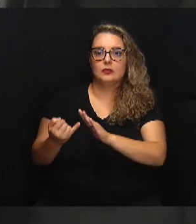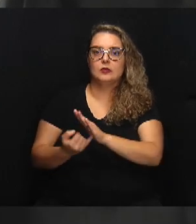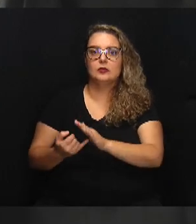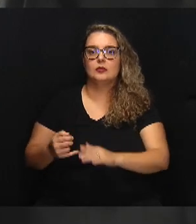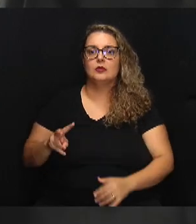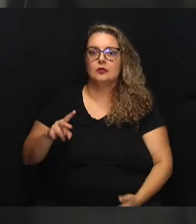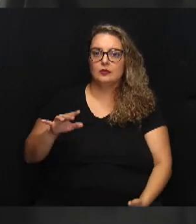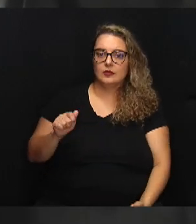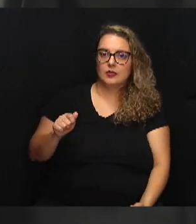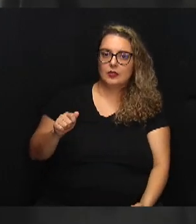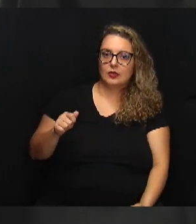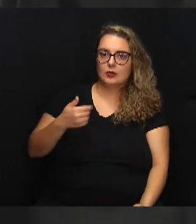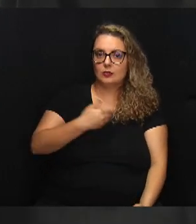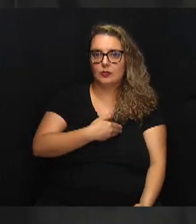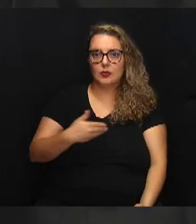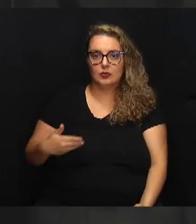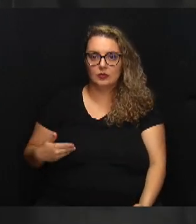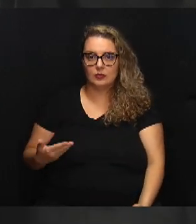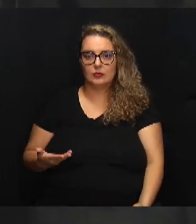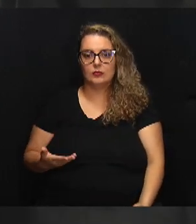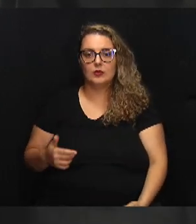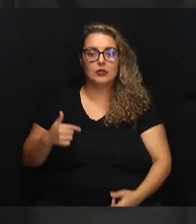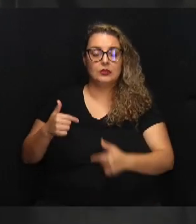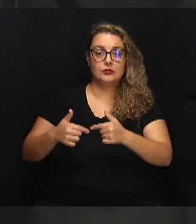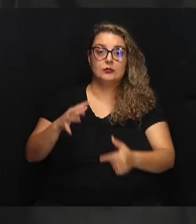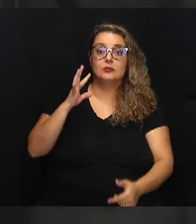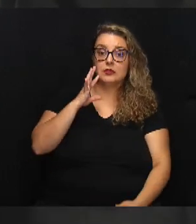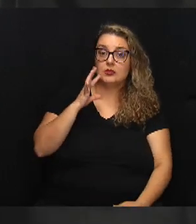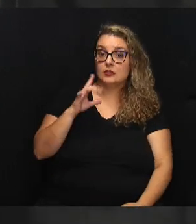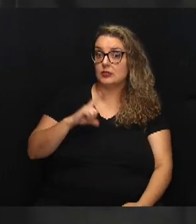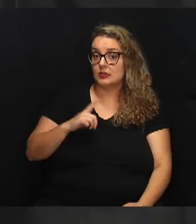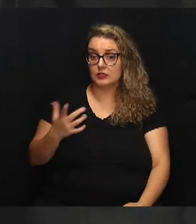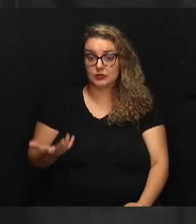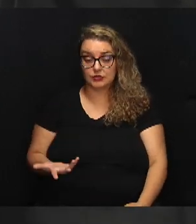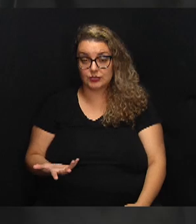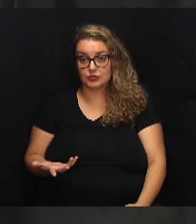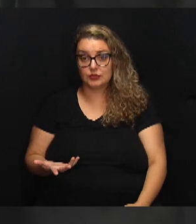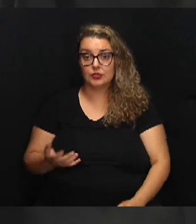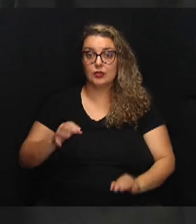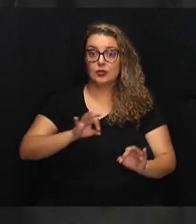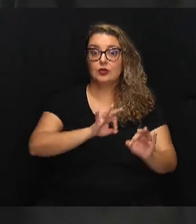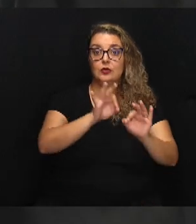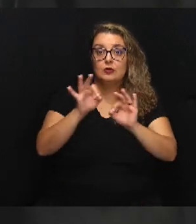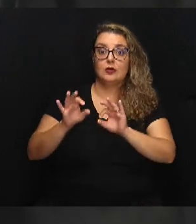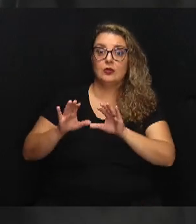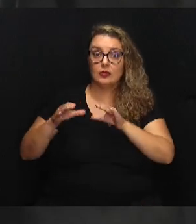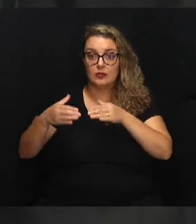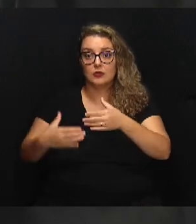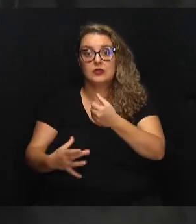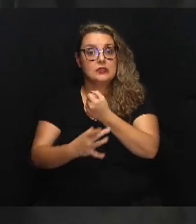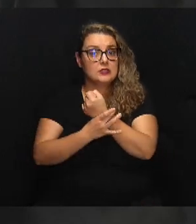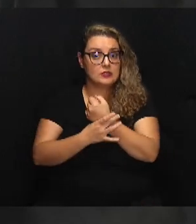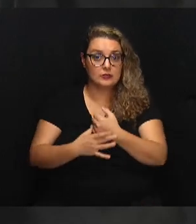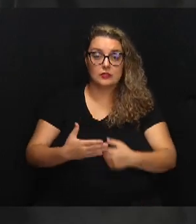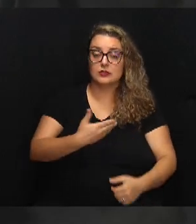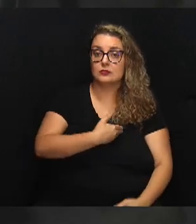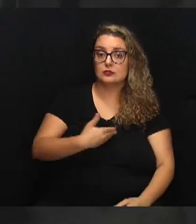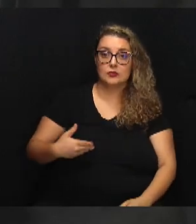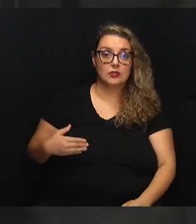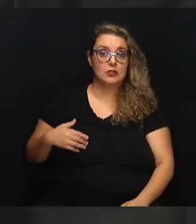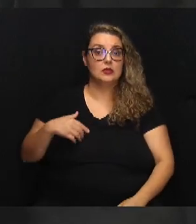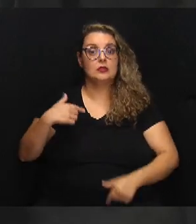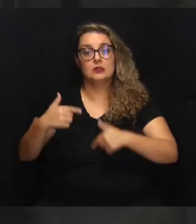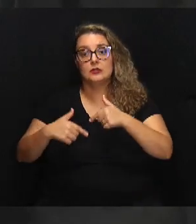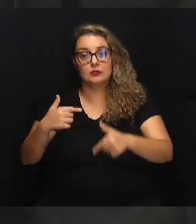Pública, que foi um dos trabalhos mais legais que eu tive, que foi acompanhar a Conferência Nacional de Segurança Pública, trabalhar com política